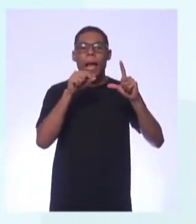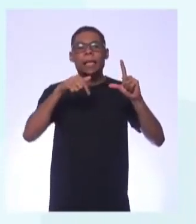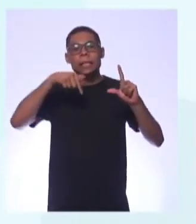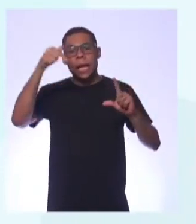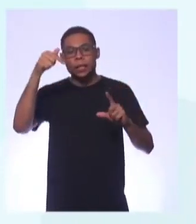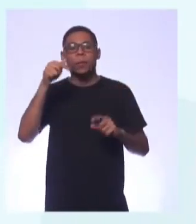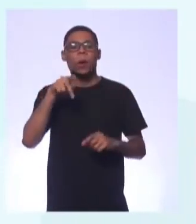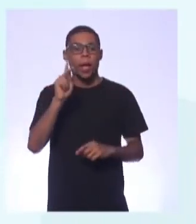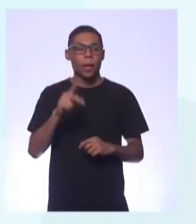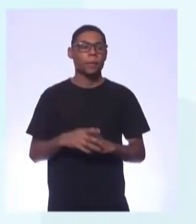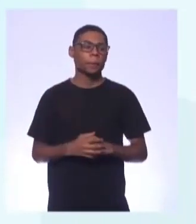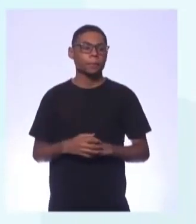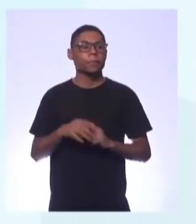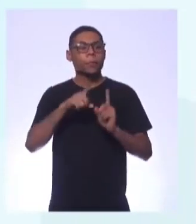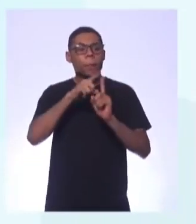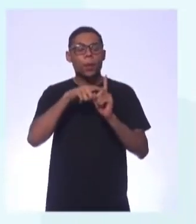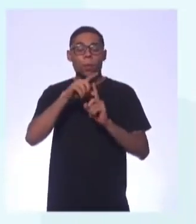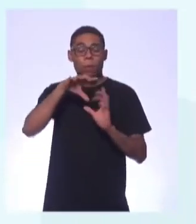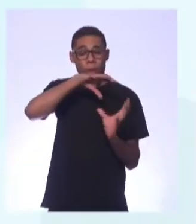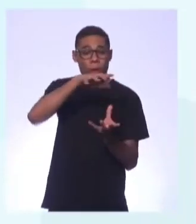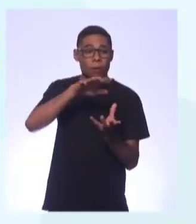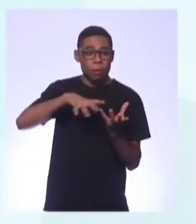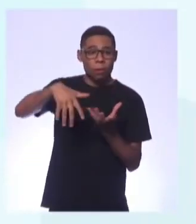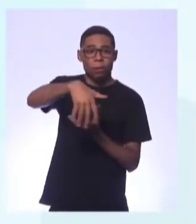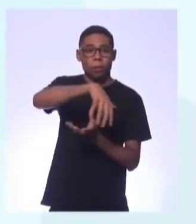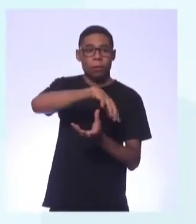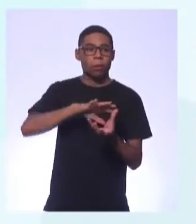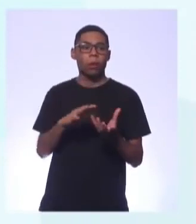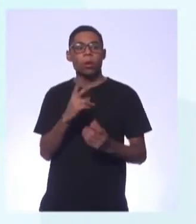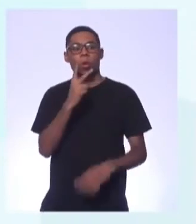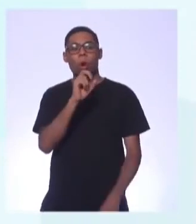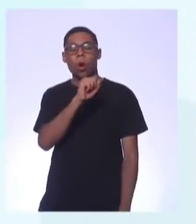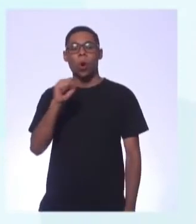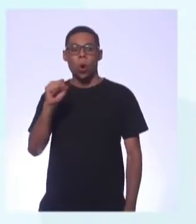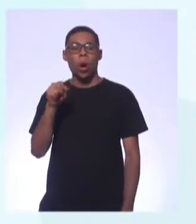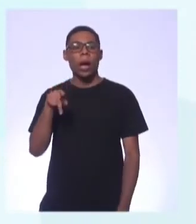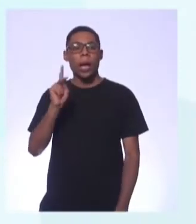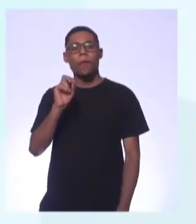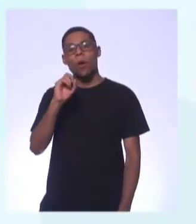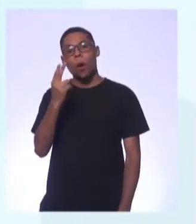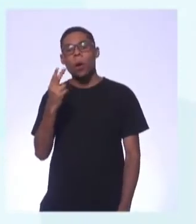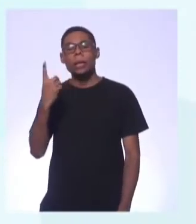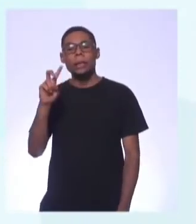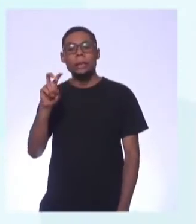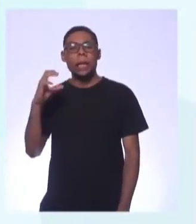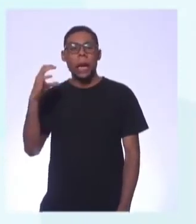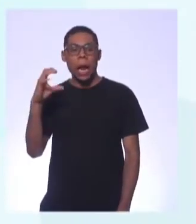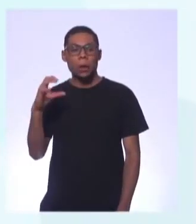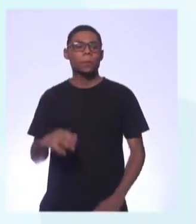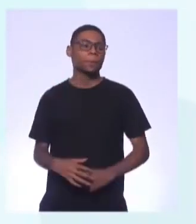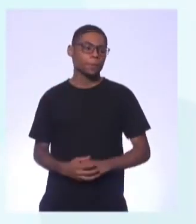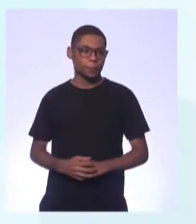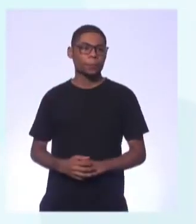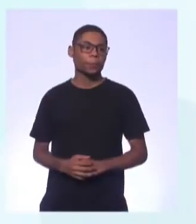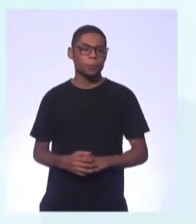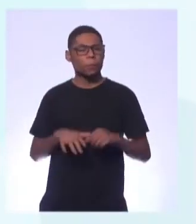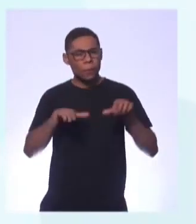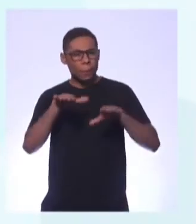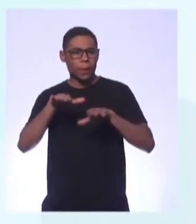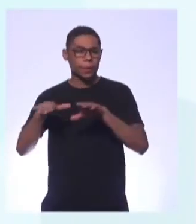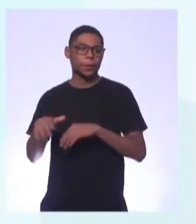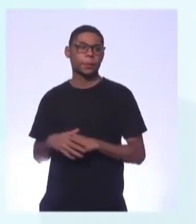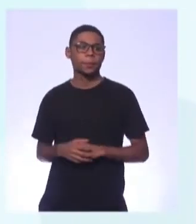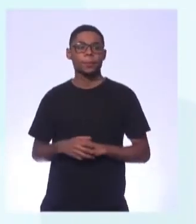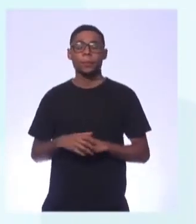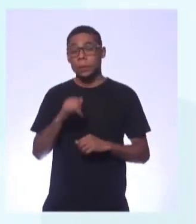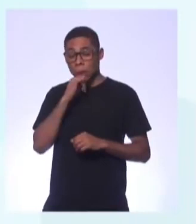sexta. Temperatura média da Terra tá aqui, ó, 288 Kelvin ou 15 graus Celsius, tá? Temperatura média da Terra.